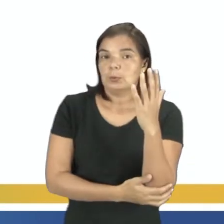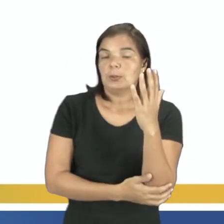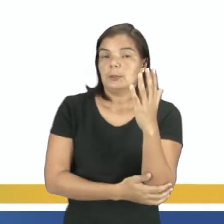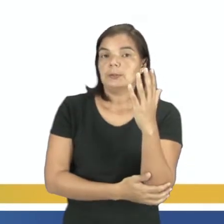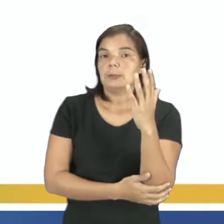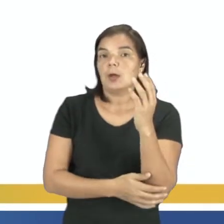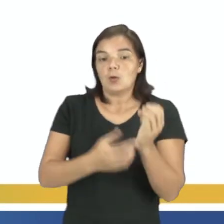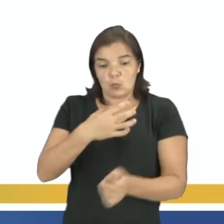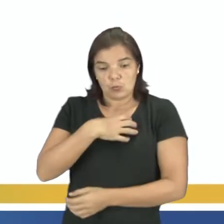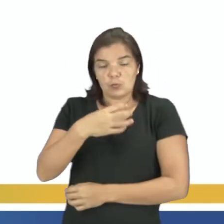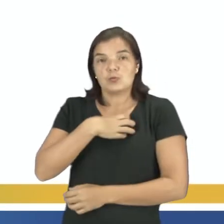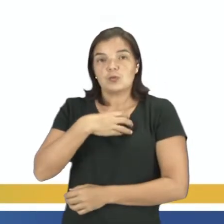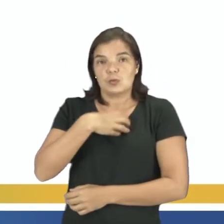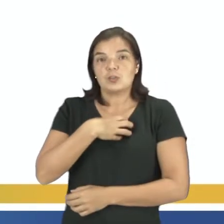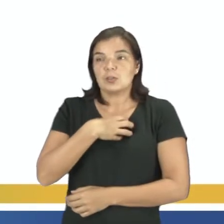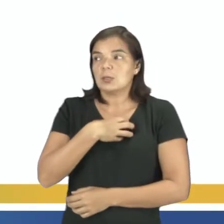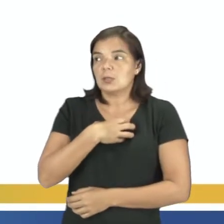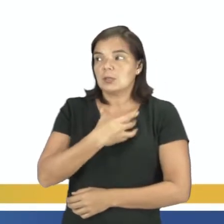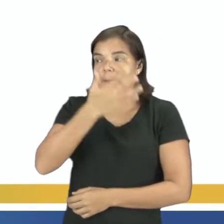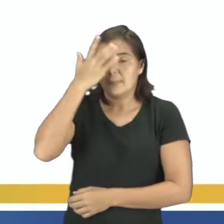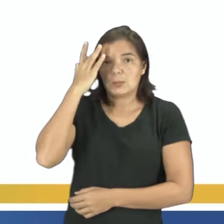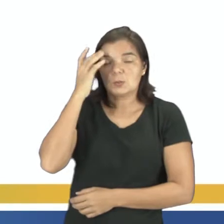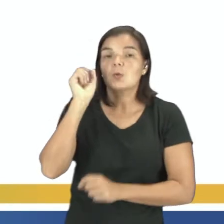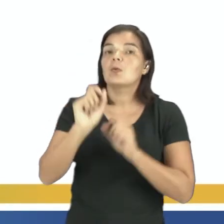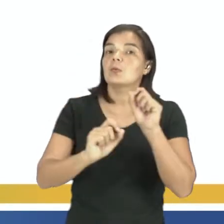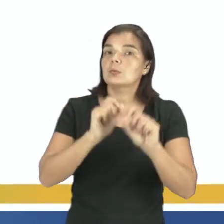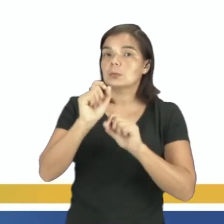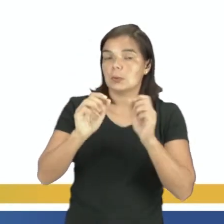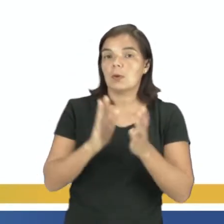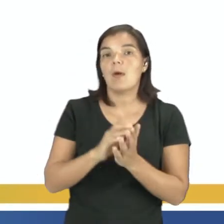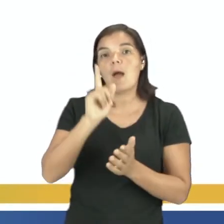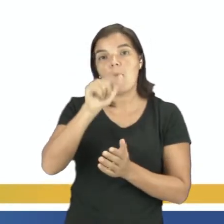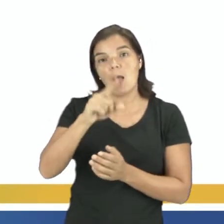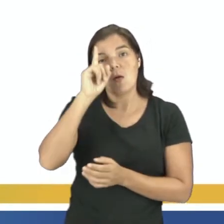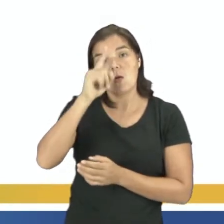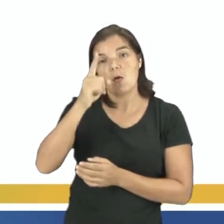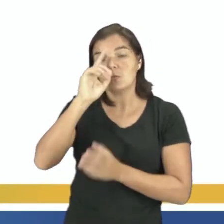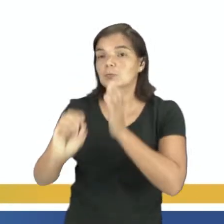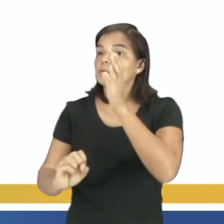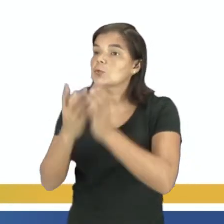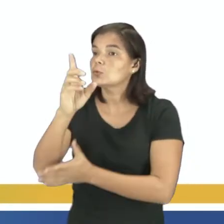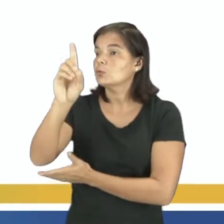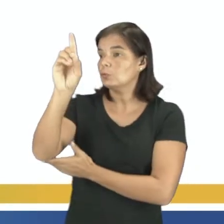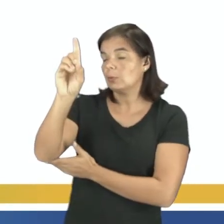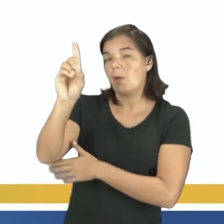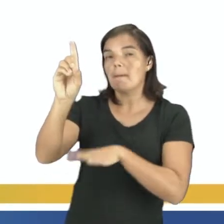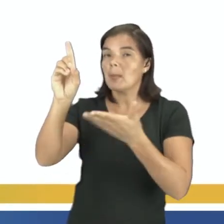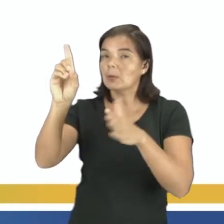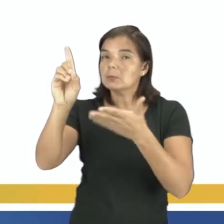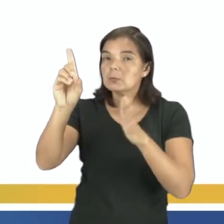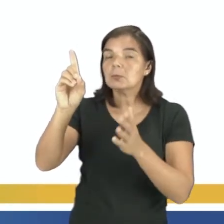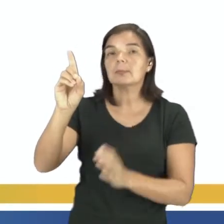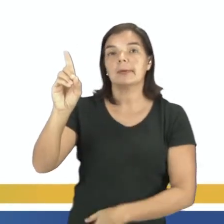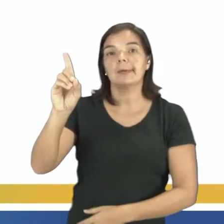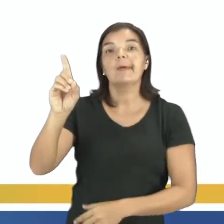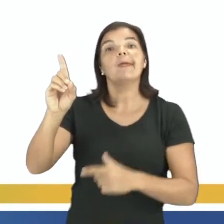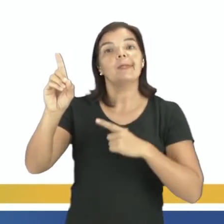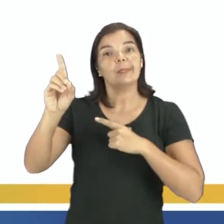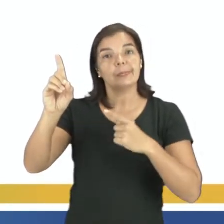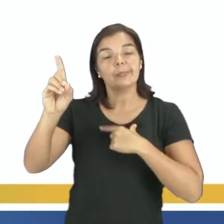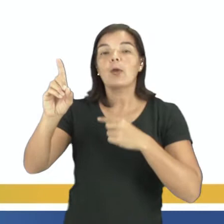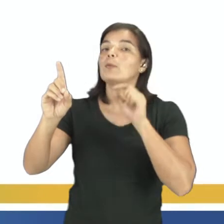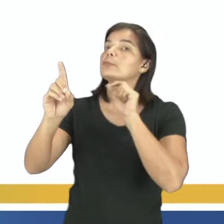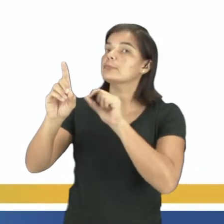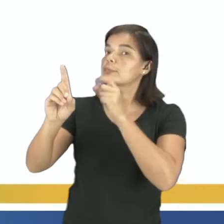tradição. Há uma natureza humana, que é uma obra de um criador, mais ou menos assim. E não, nós temos uma